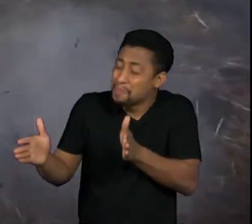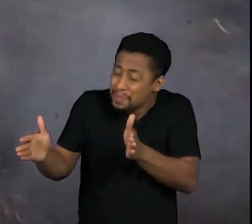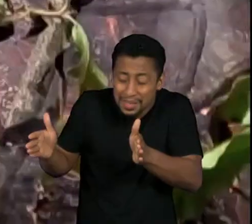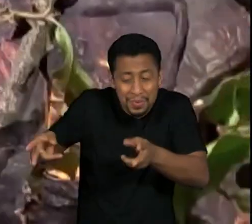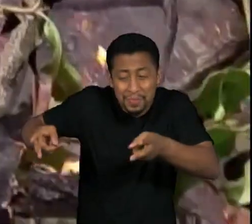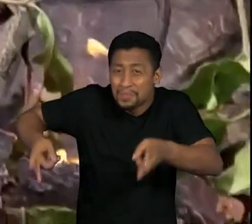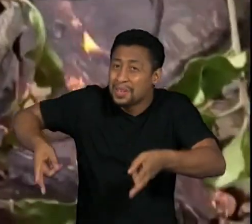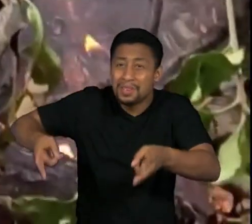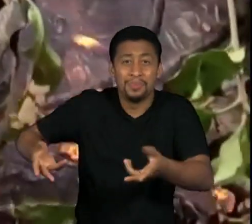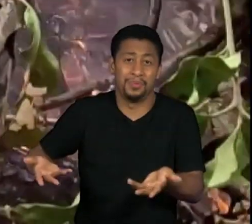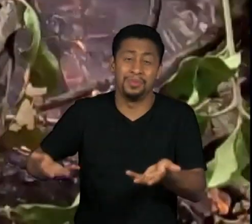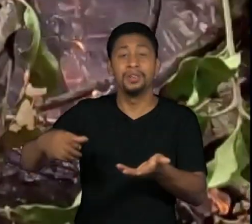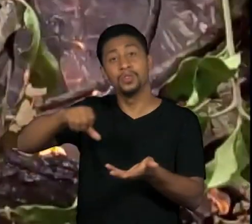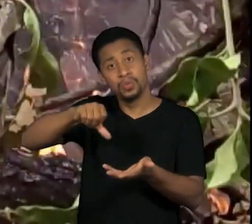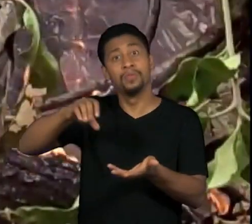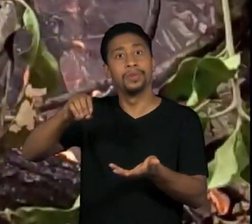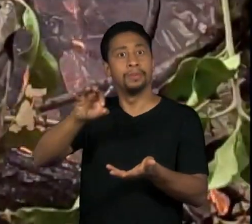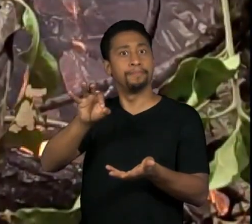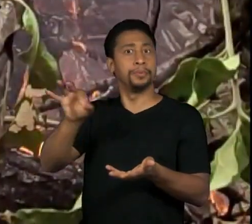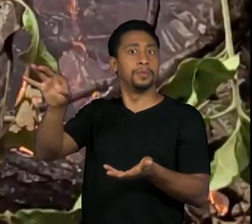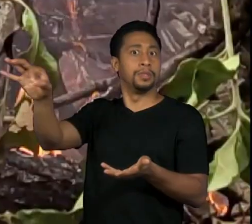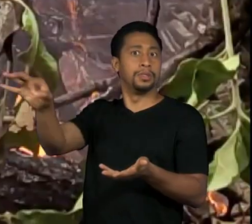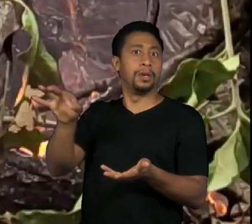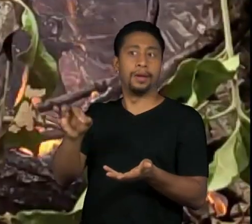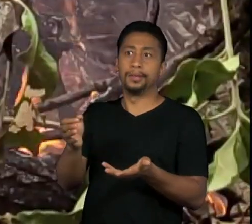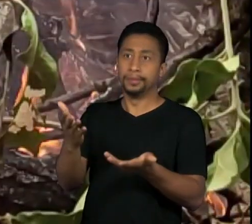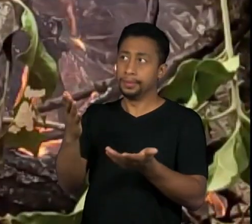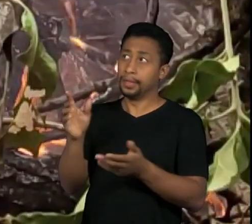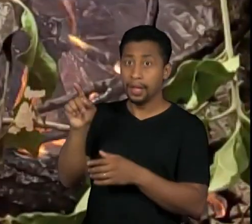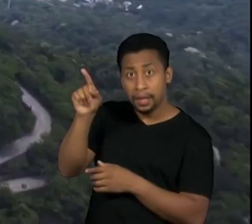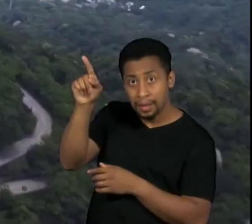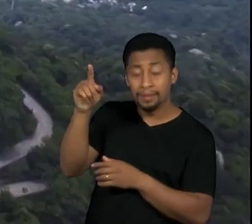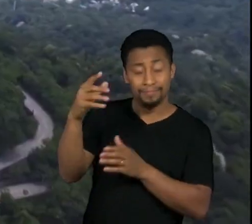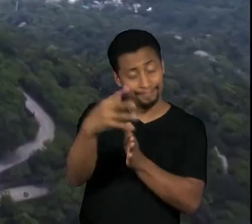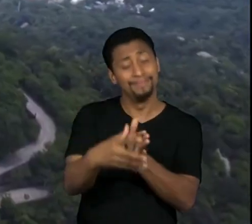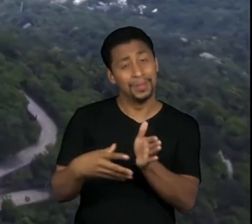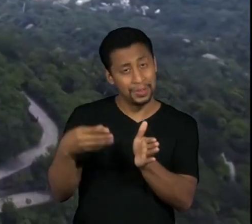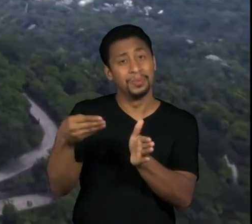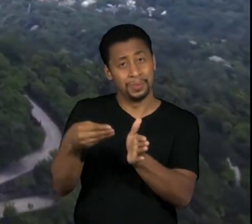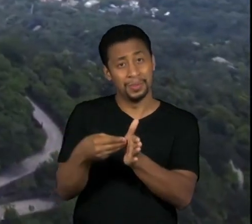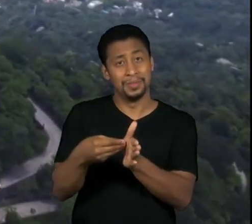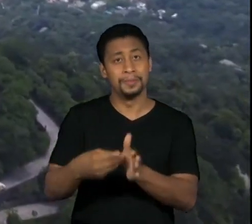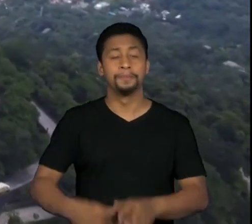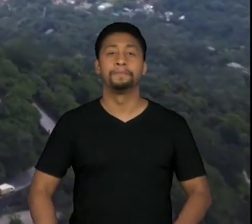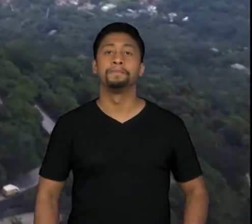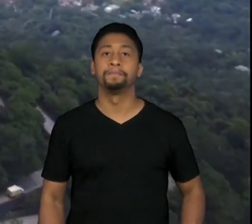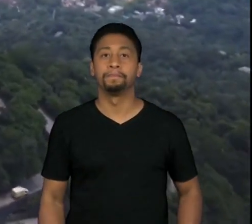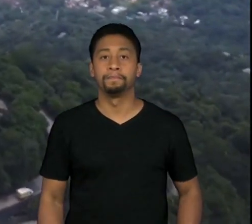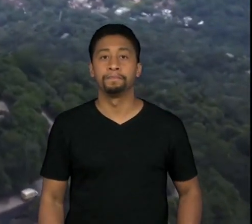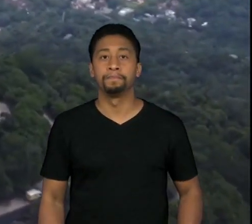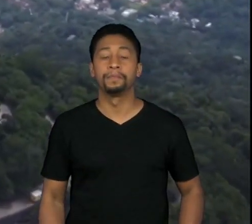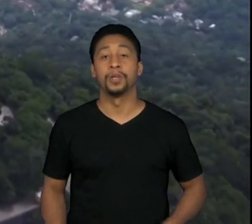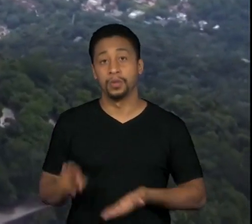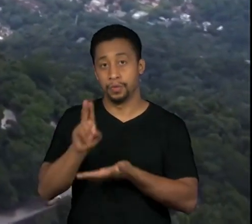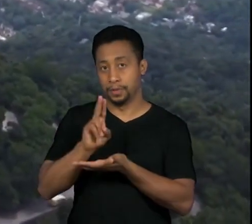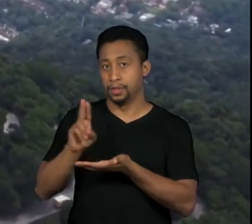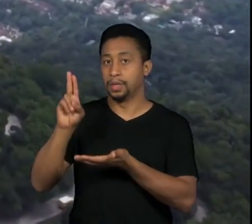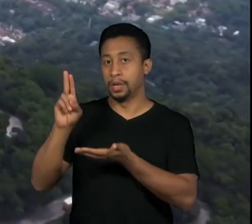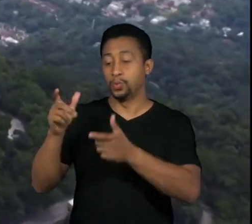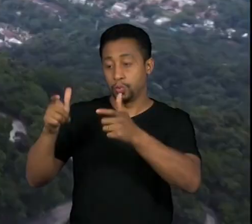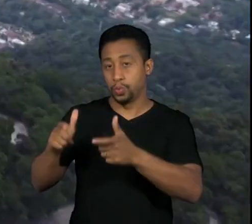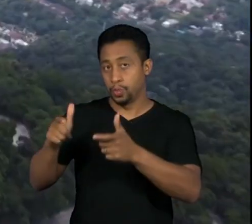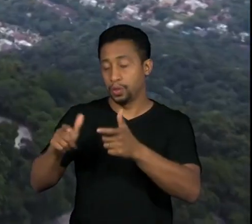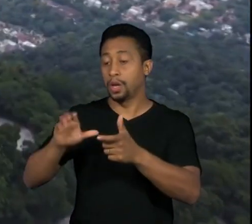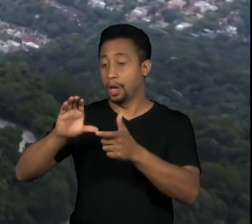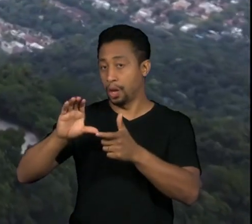representam 90% do total, estão na Amazônia. A Universidade de Colômbia lança um centro